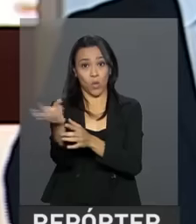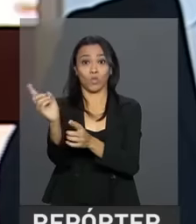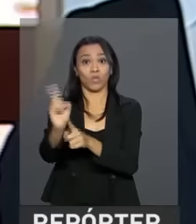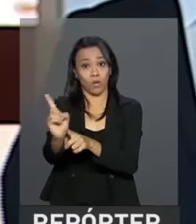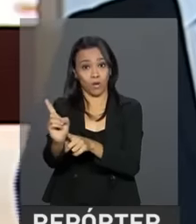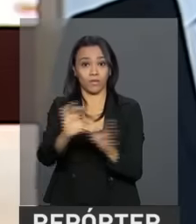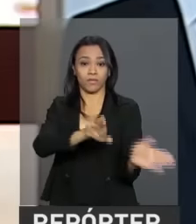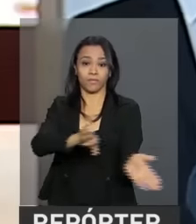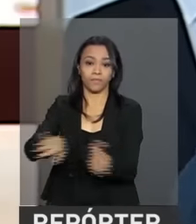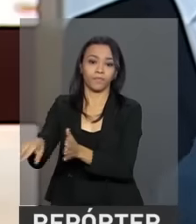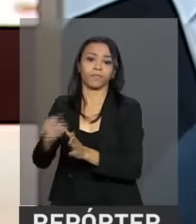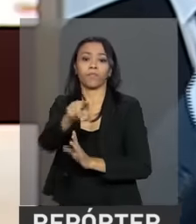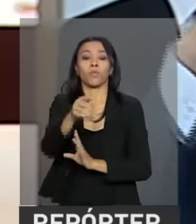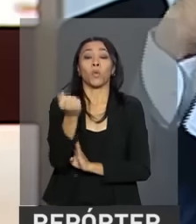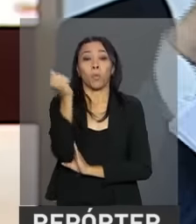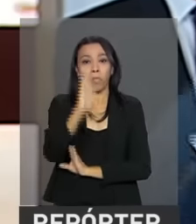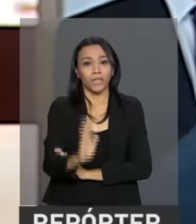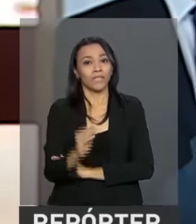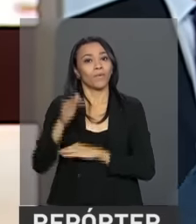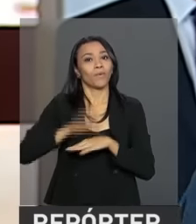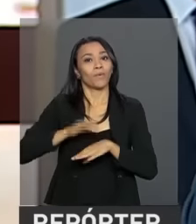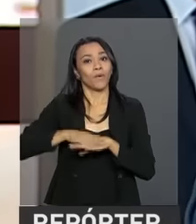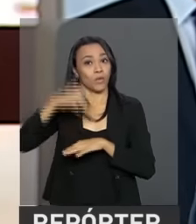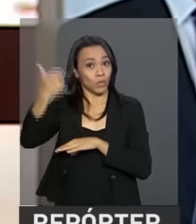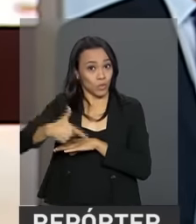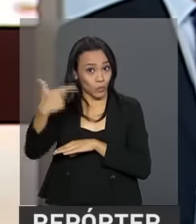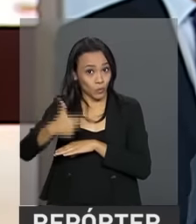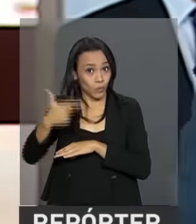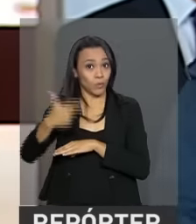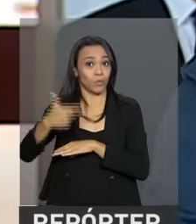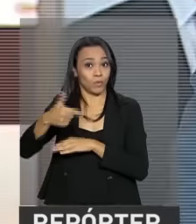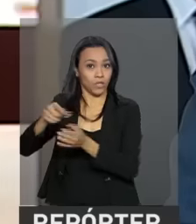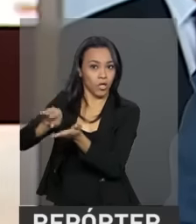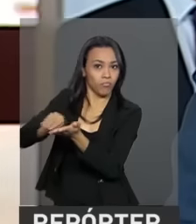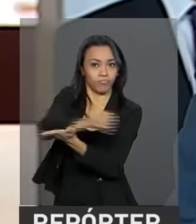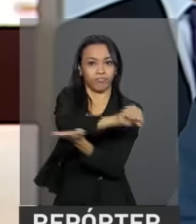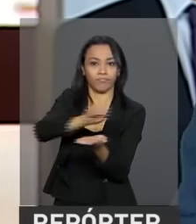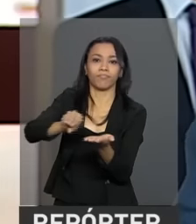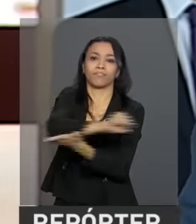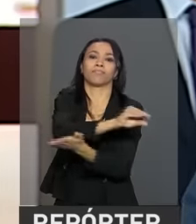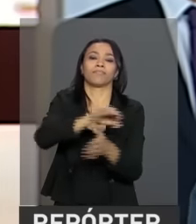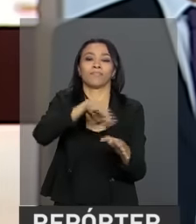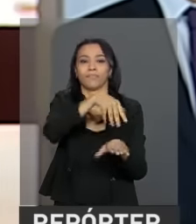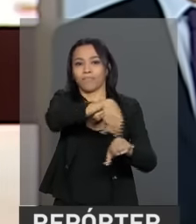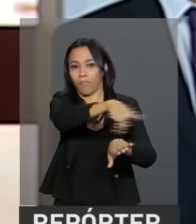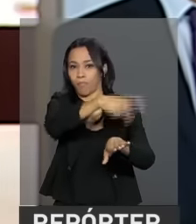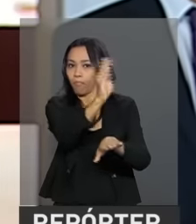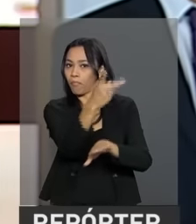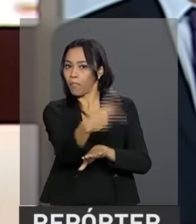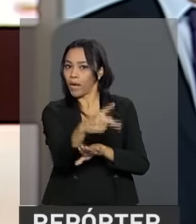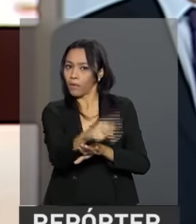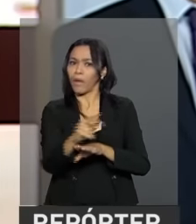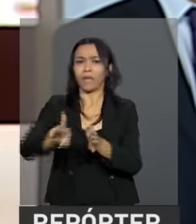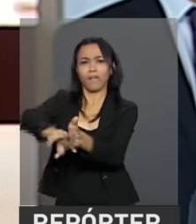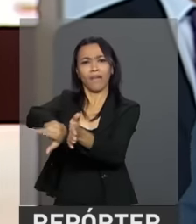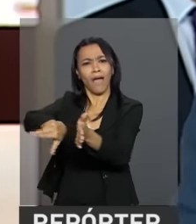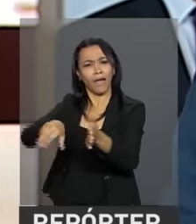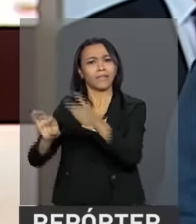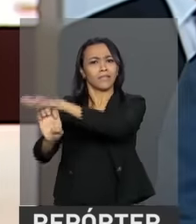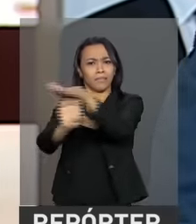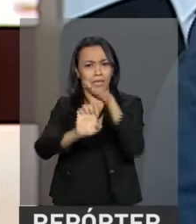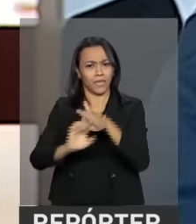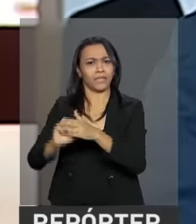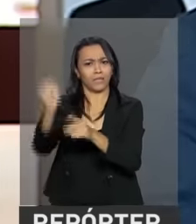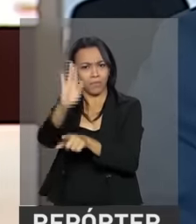US$ 3,3 bilhões. O Brasil é o segundo maior investidor no Paraguai. E muitas empresas brasileiras têm investido